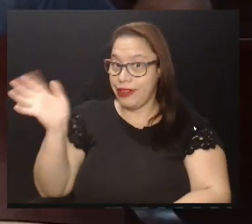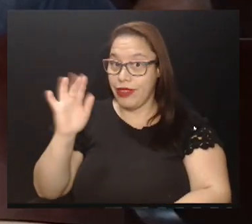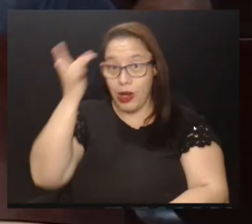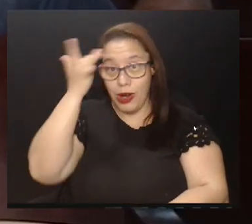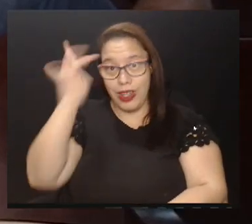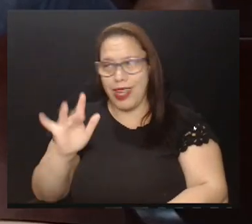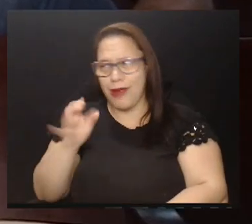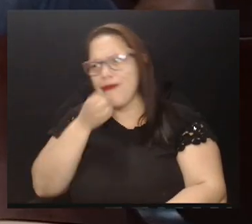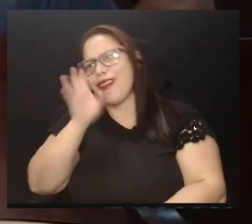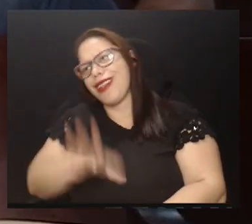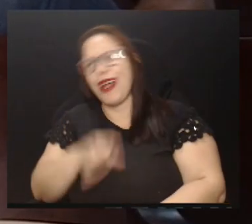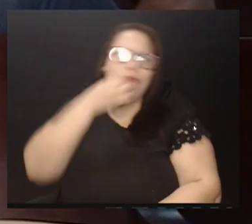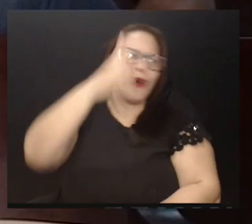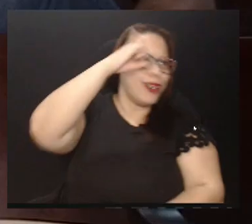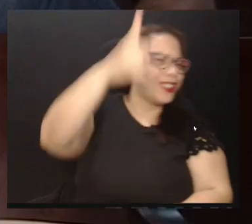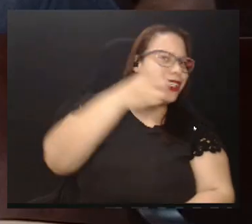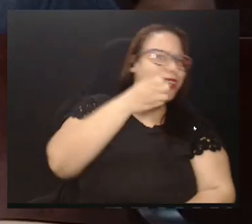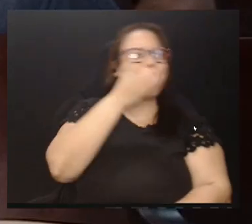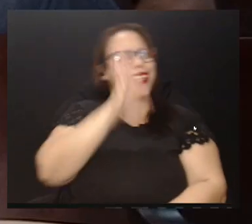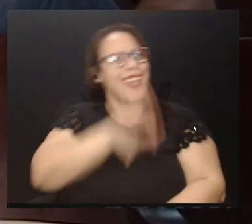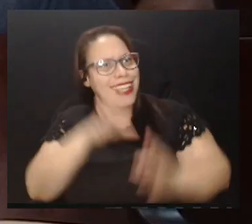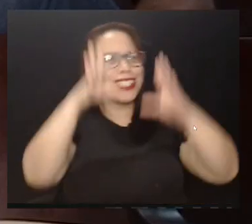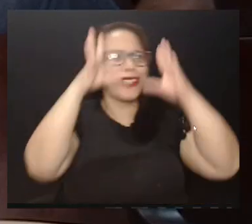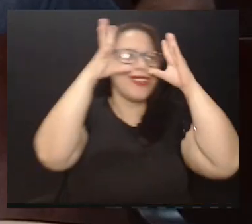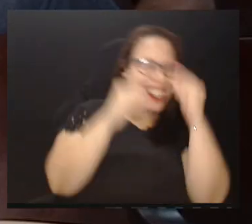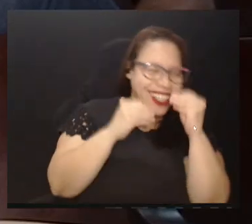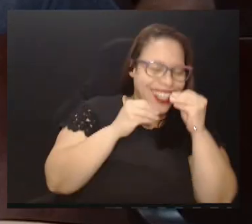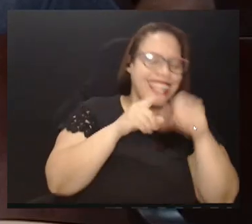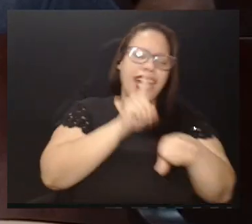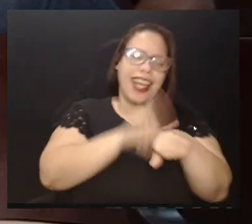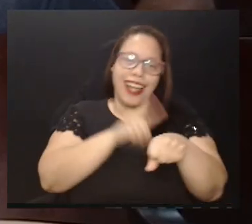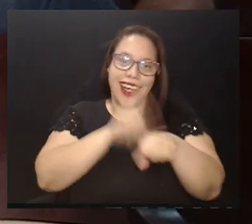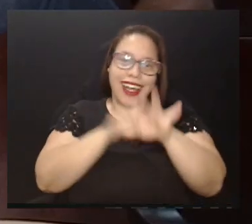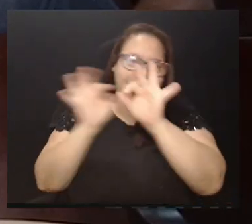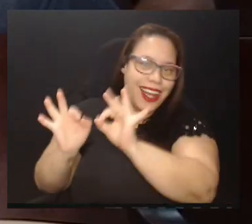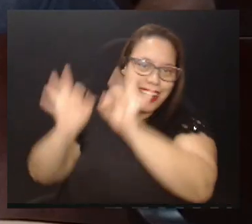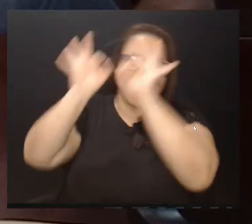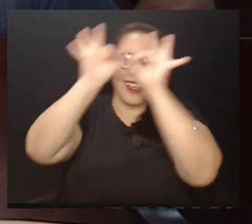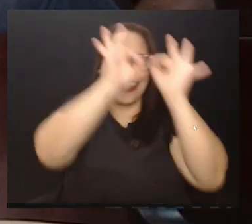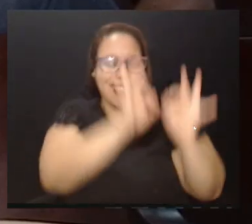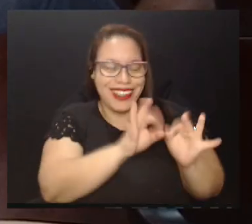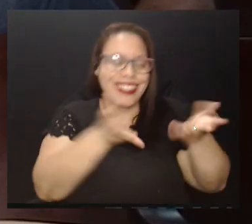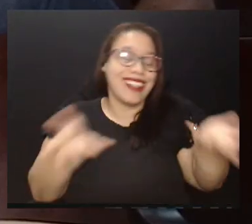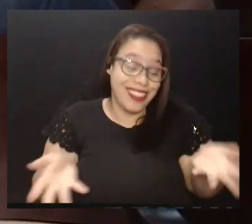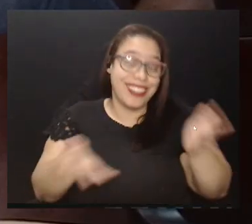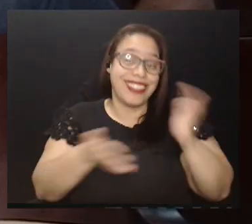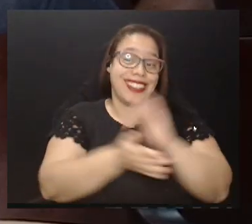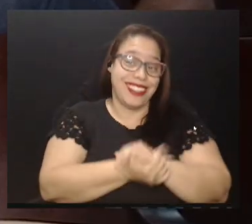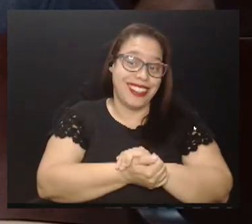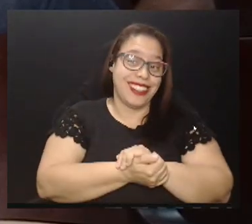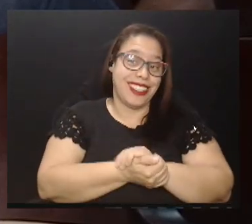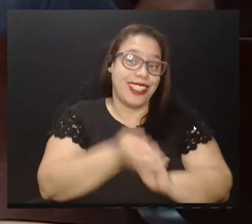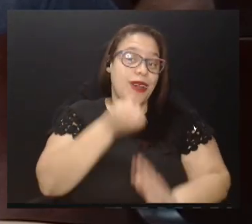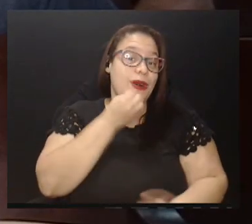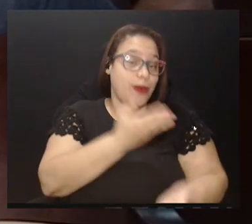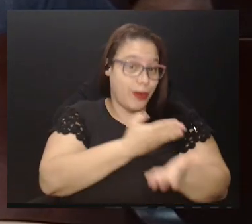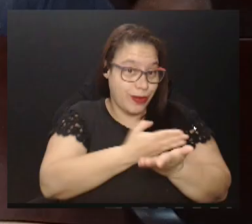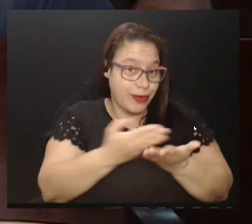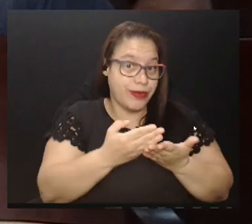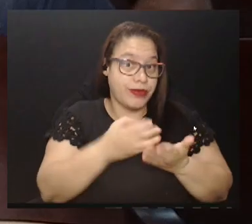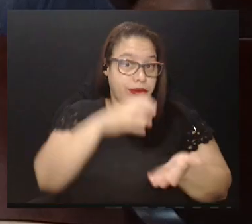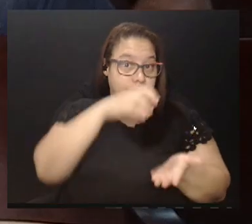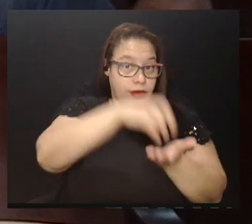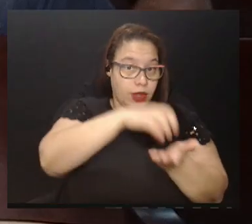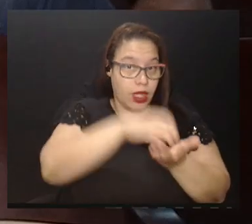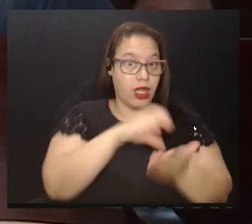boa noite. É a hora que o pessoal estiver acompanhando aí. Sim. Bom, vamos lá. Estamos no Centro de Ciências, Letras